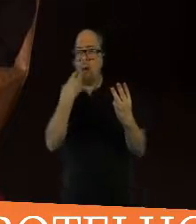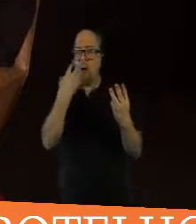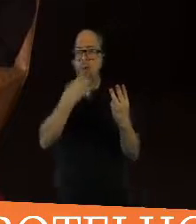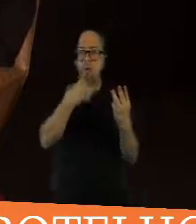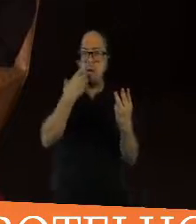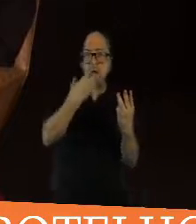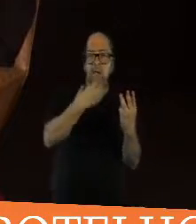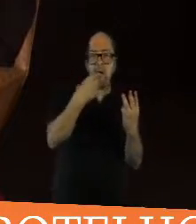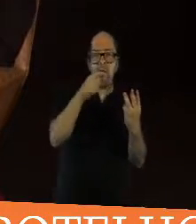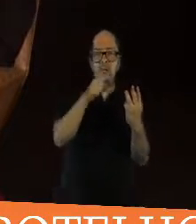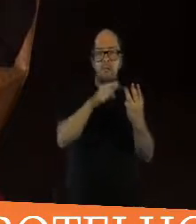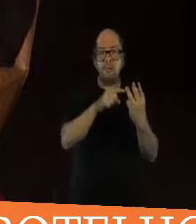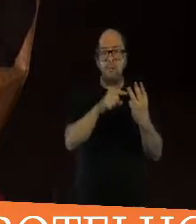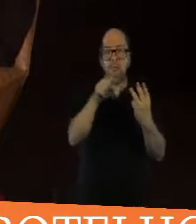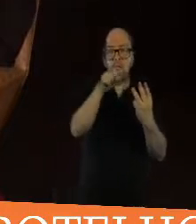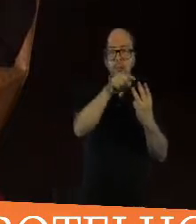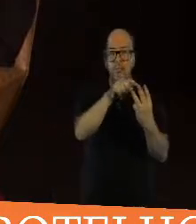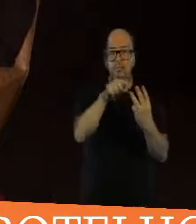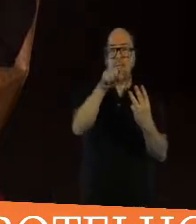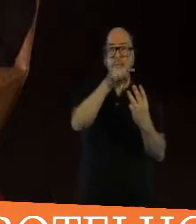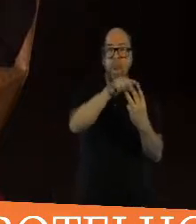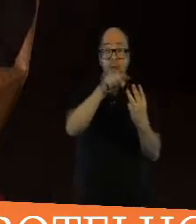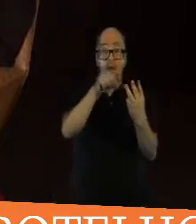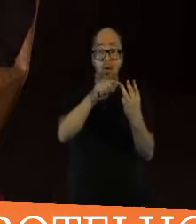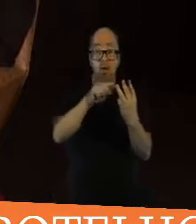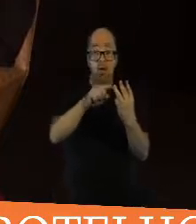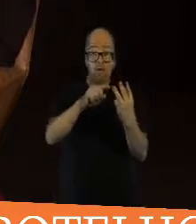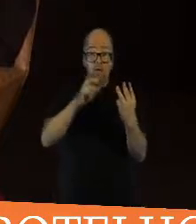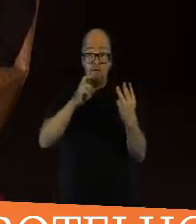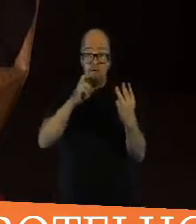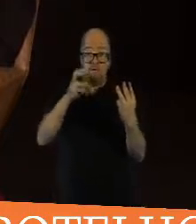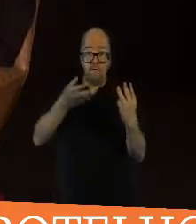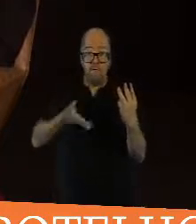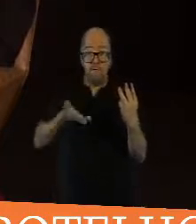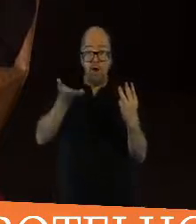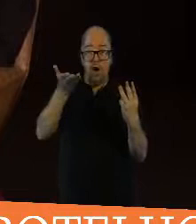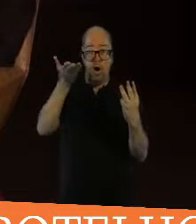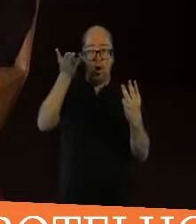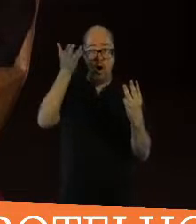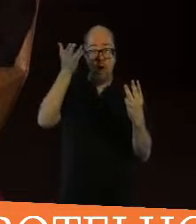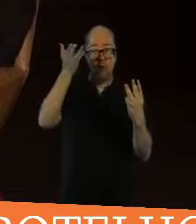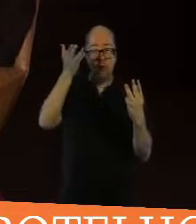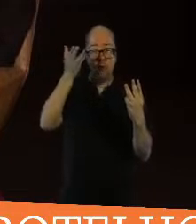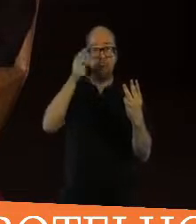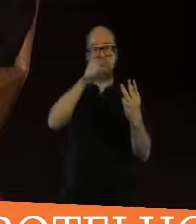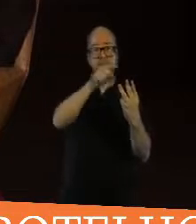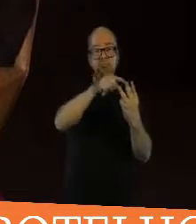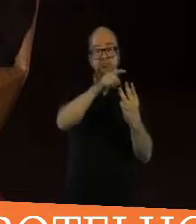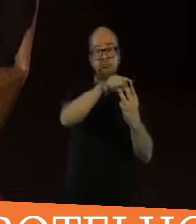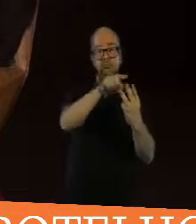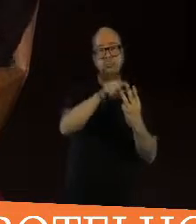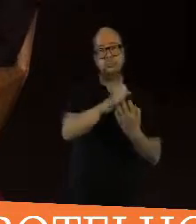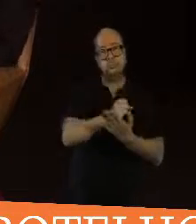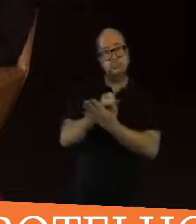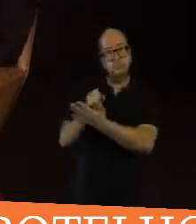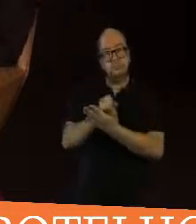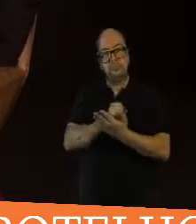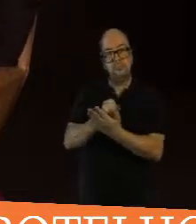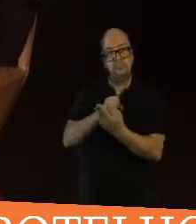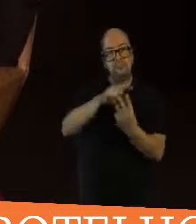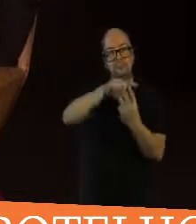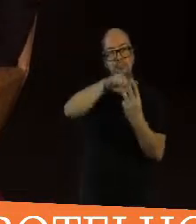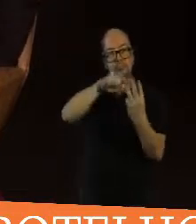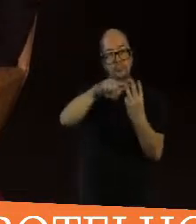está fazendo, né, a melodia, ele pode cantar mais forte, se destacar, mas sempre tem ali um fundo, né, harmônico, que a